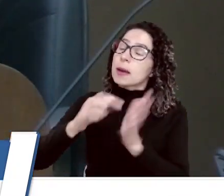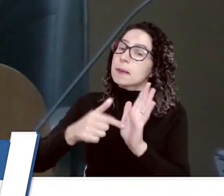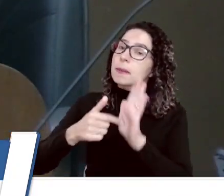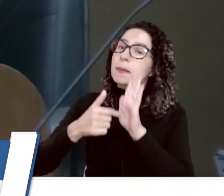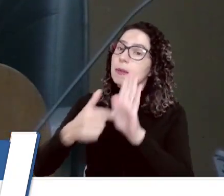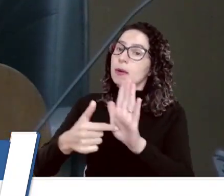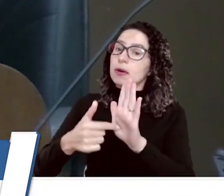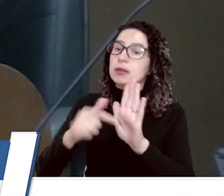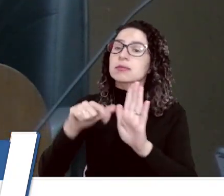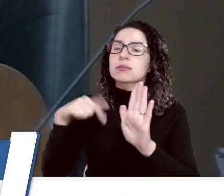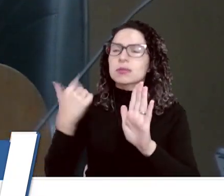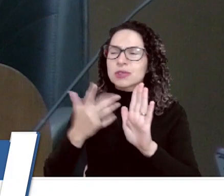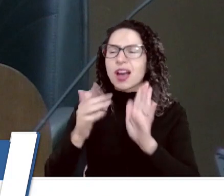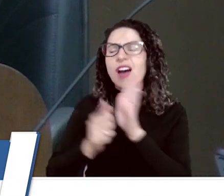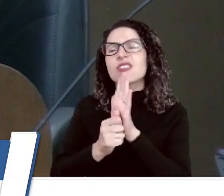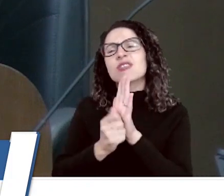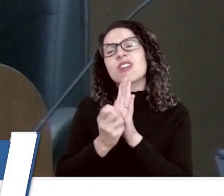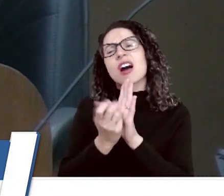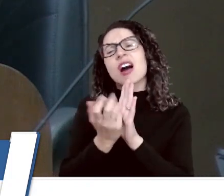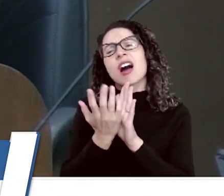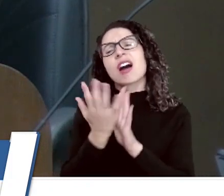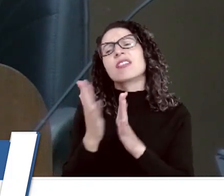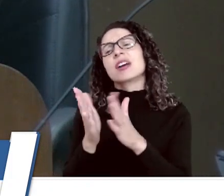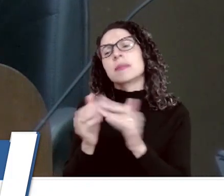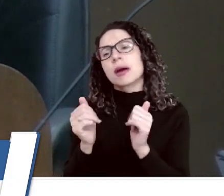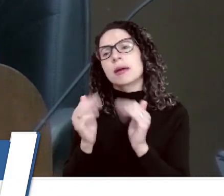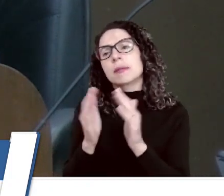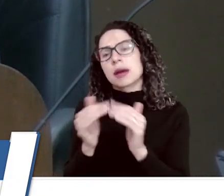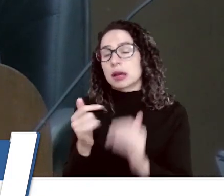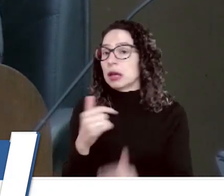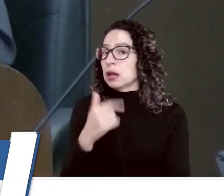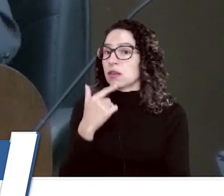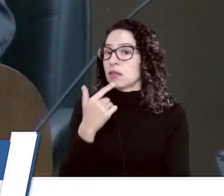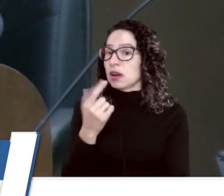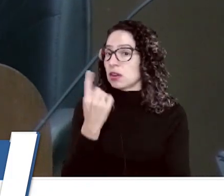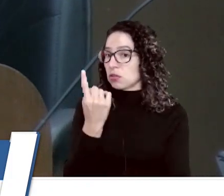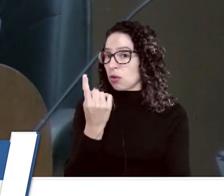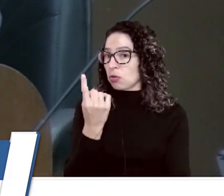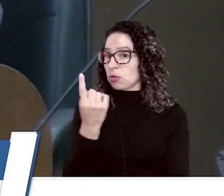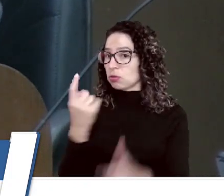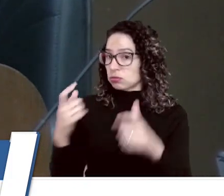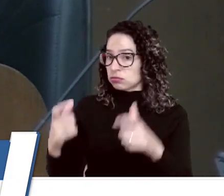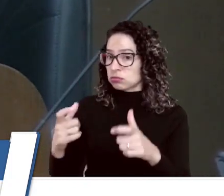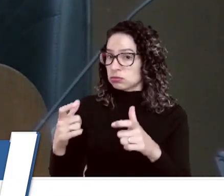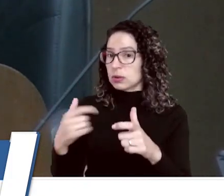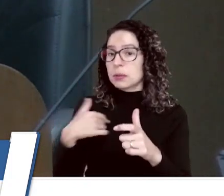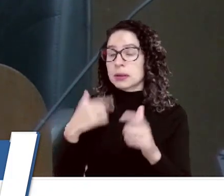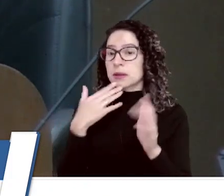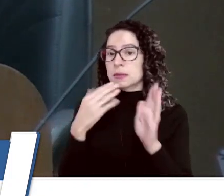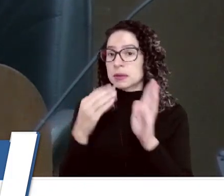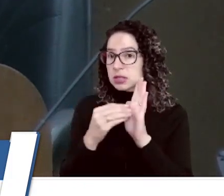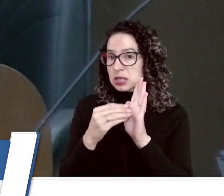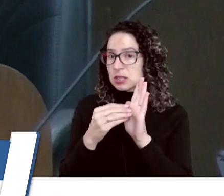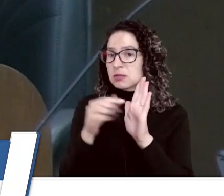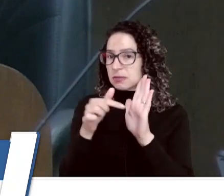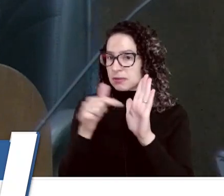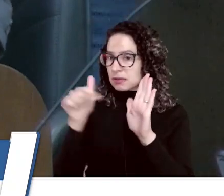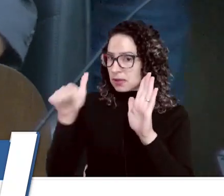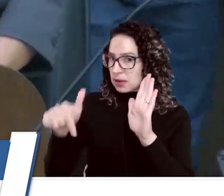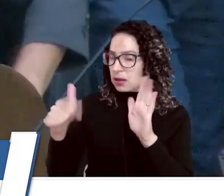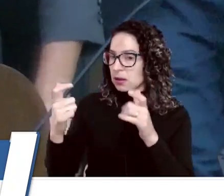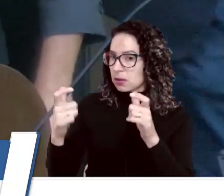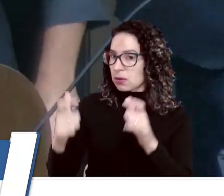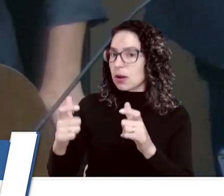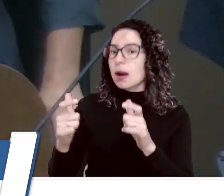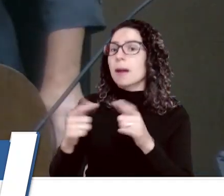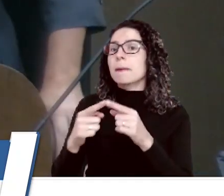já pedimos. E não estou falando só daí não, viu? O meu requerimento especificamente é daí. Mas o que